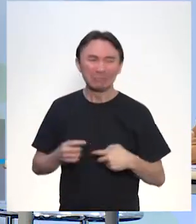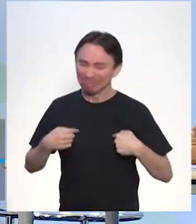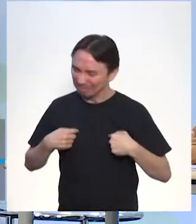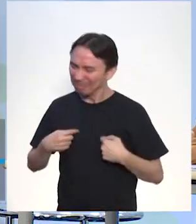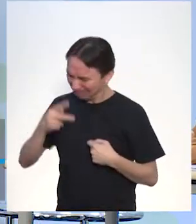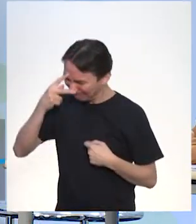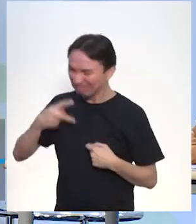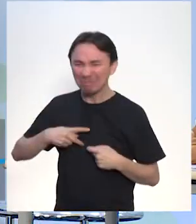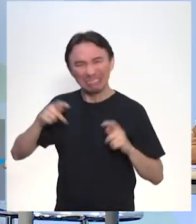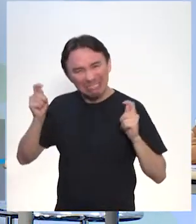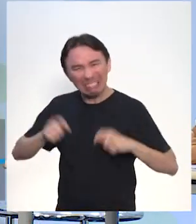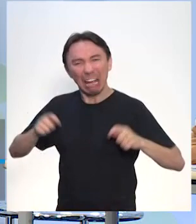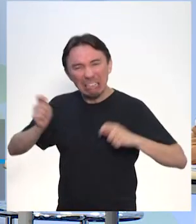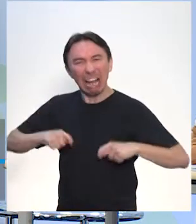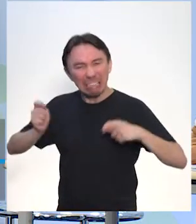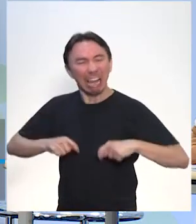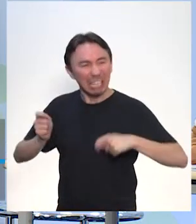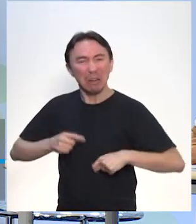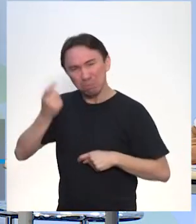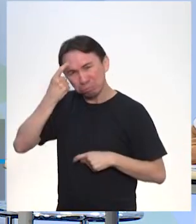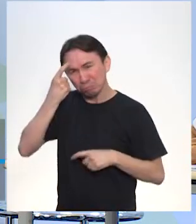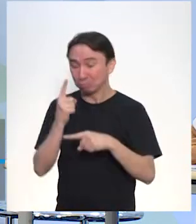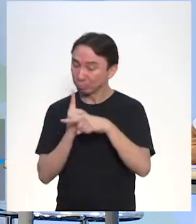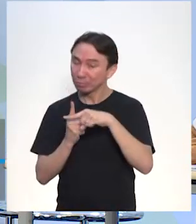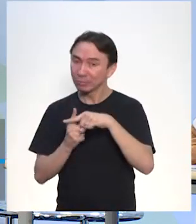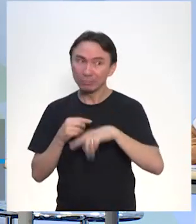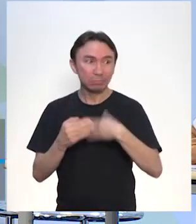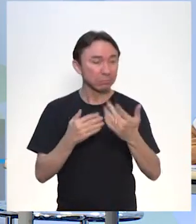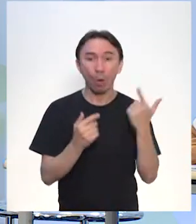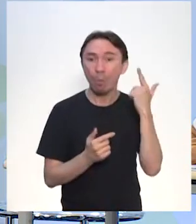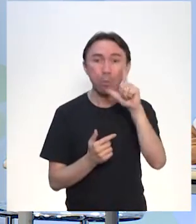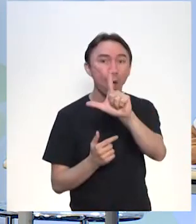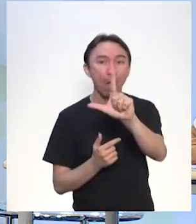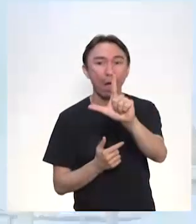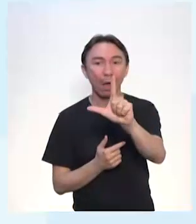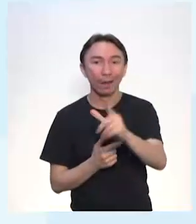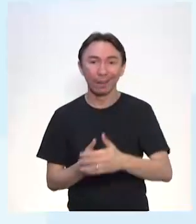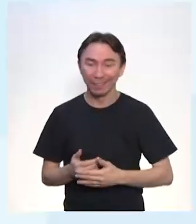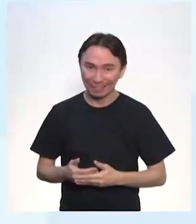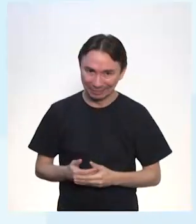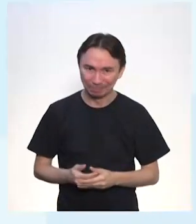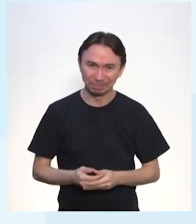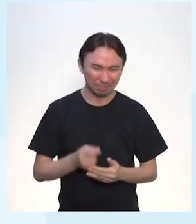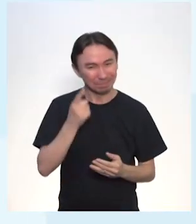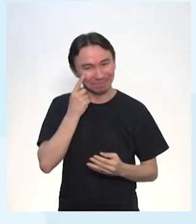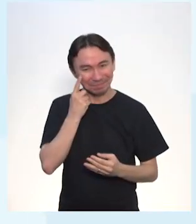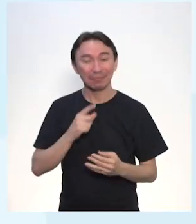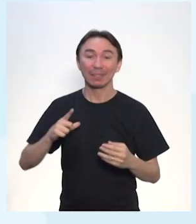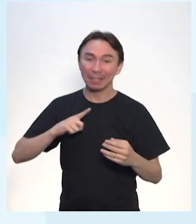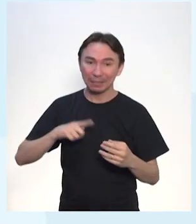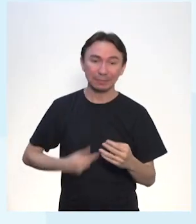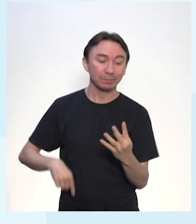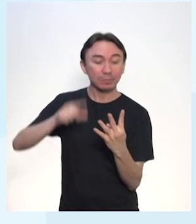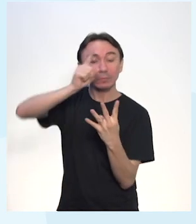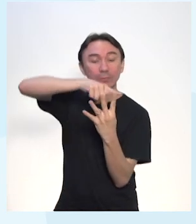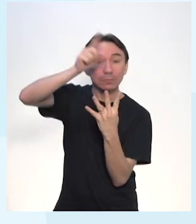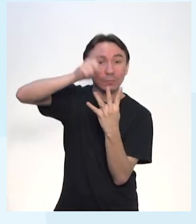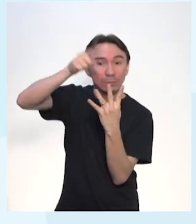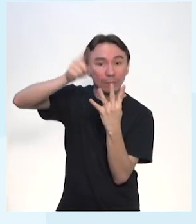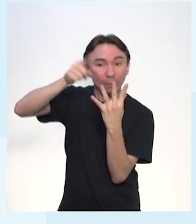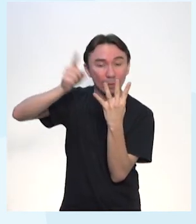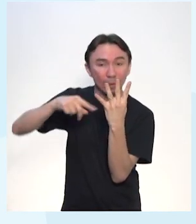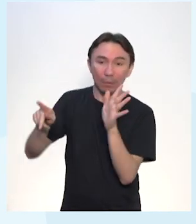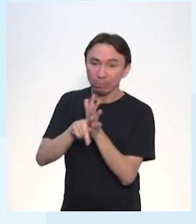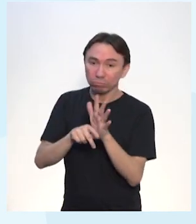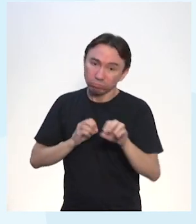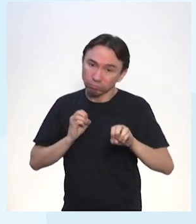conseguimos, que isso é possível. Então, continuando, vamos retomar, né? Observe aí na tela os 4 pilares da